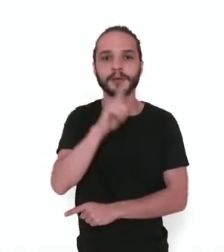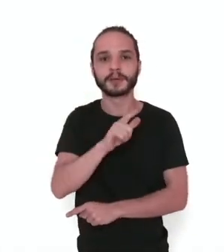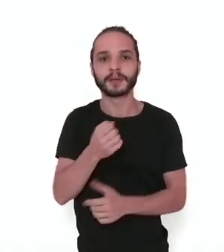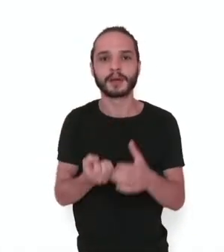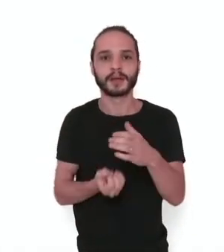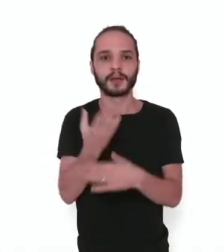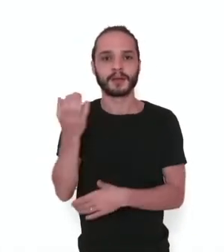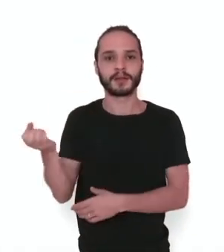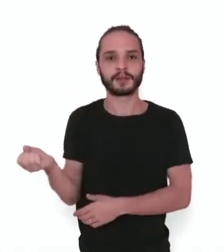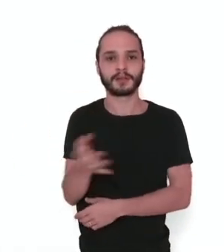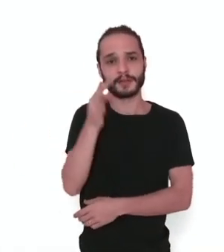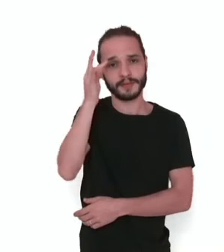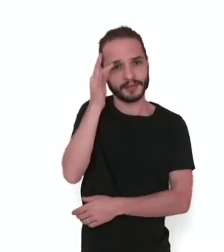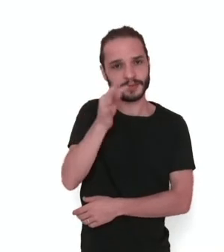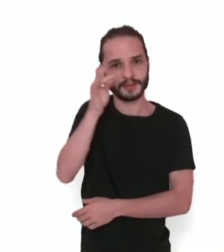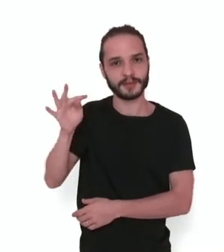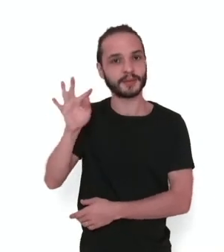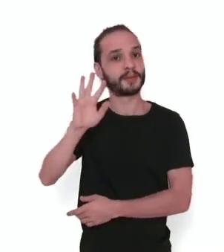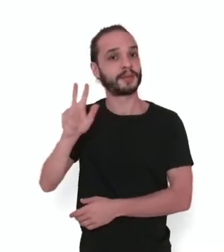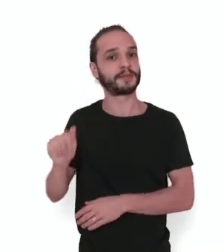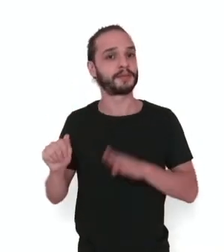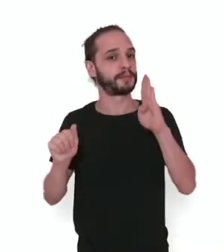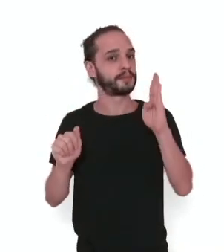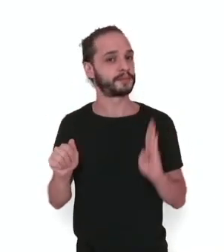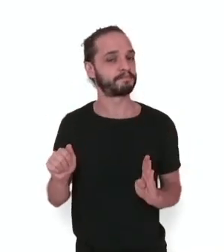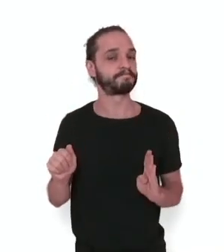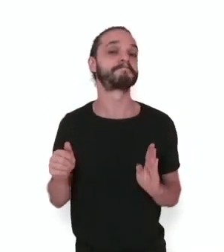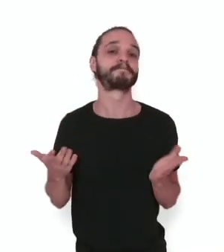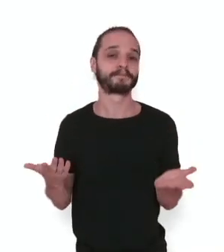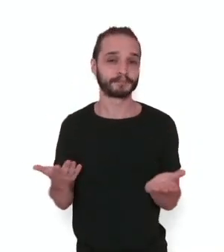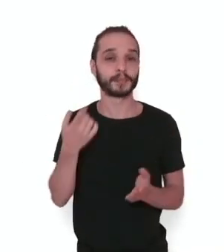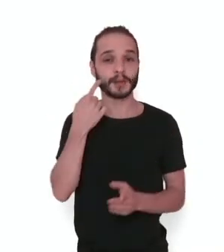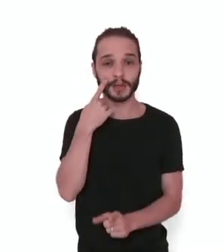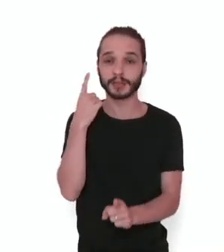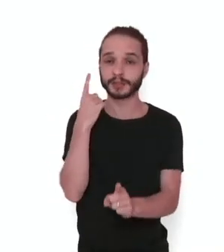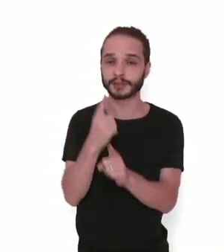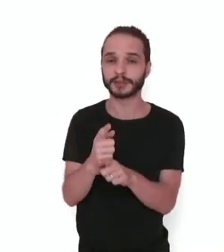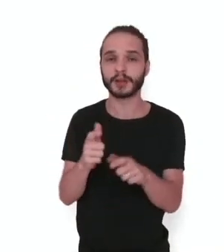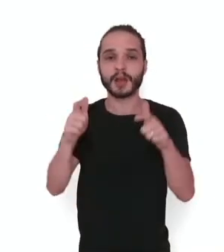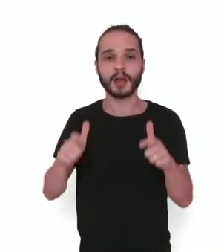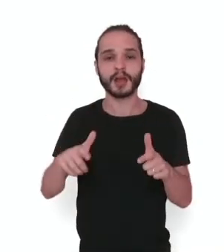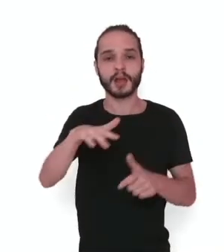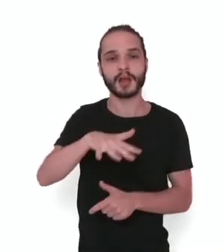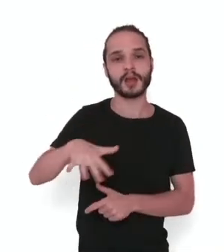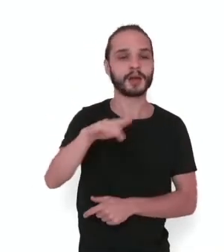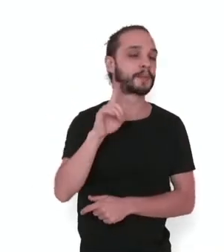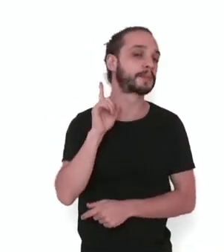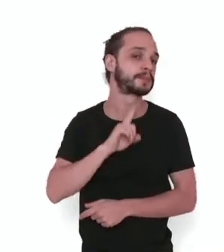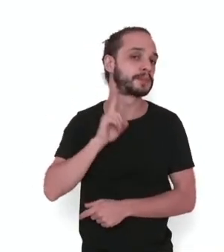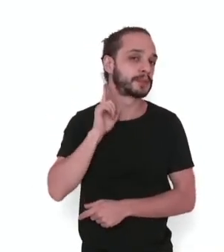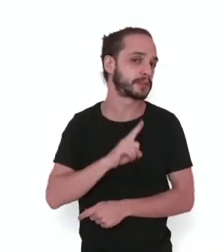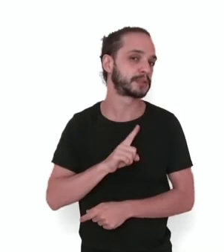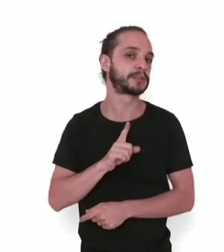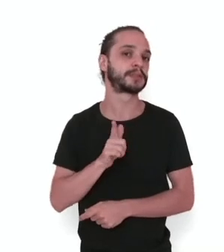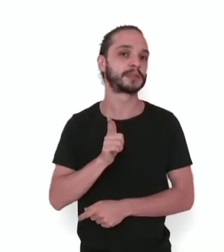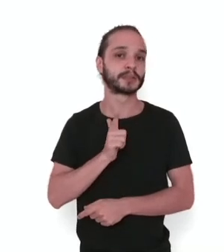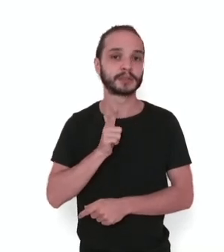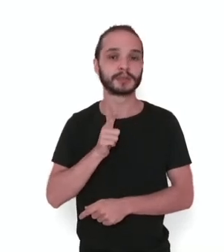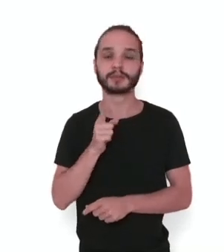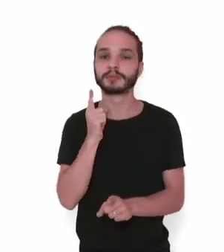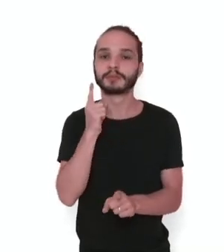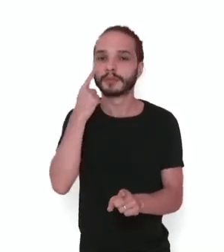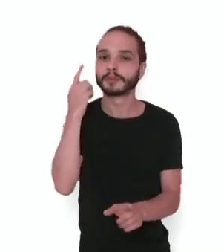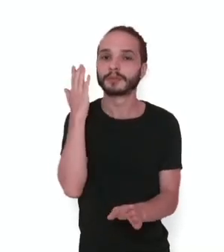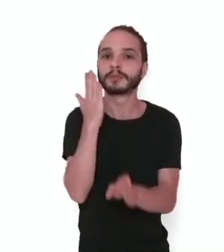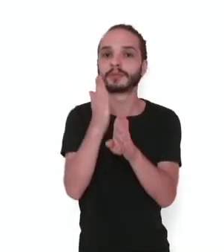teoria África-Brasil? A descoberta na região de Lagoa Santa, em Minas Gerais, de fósseis,